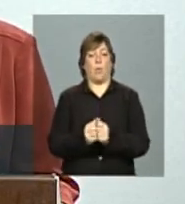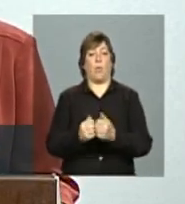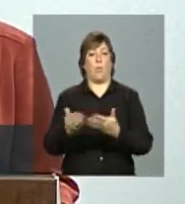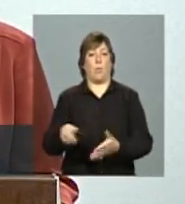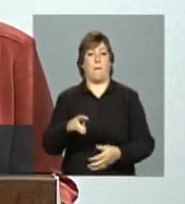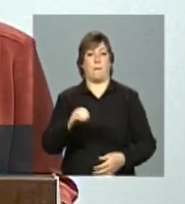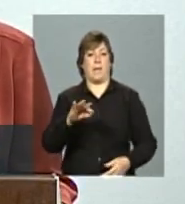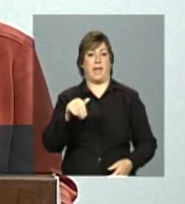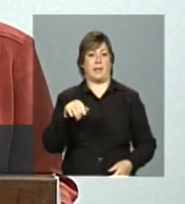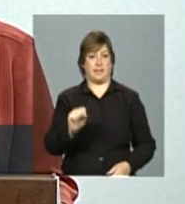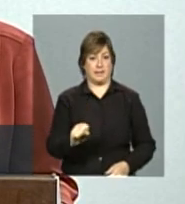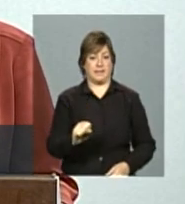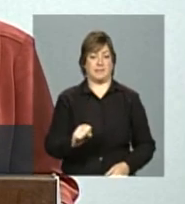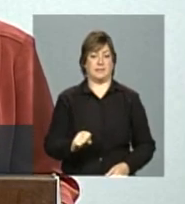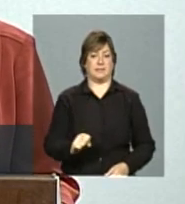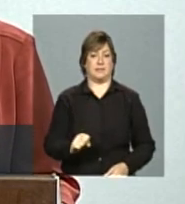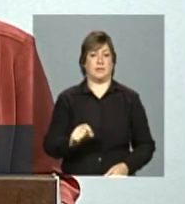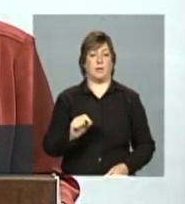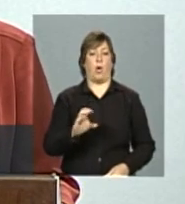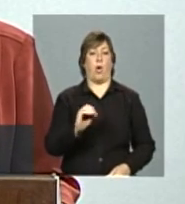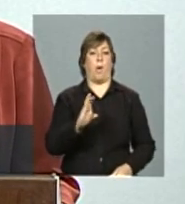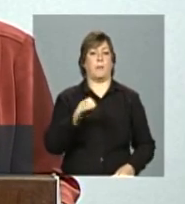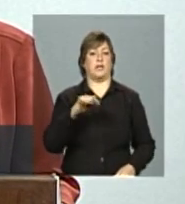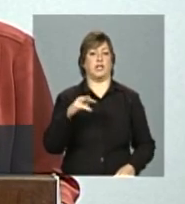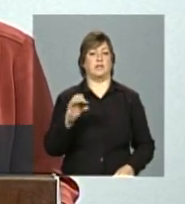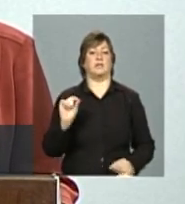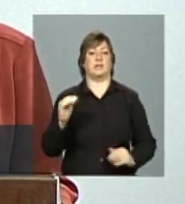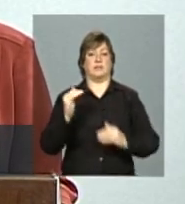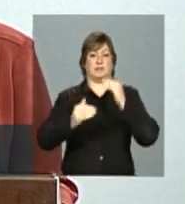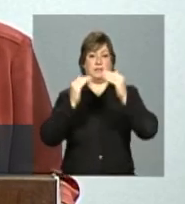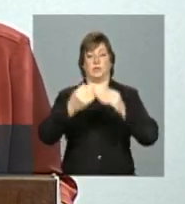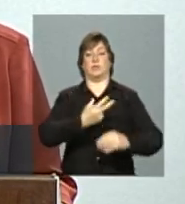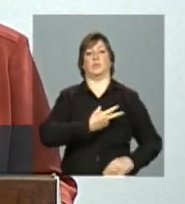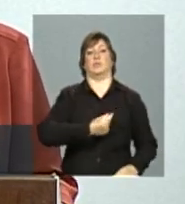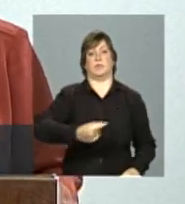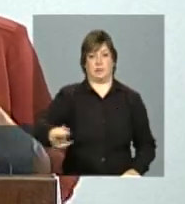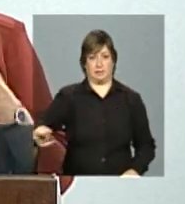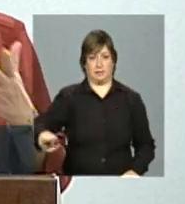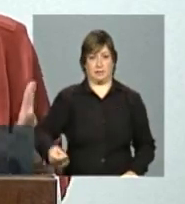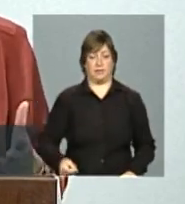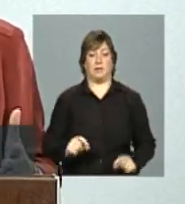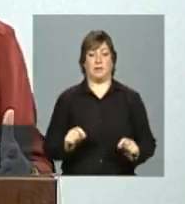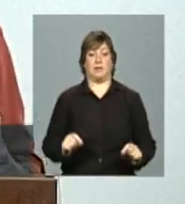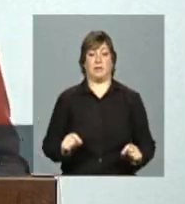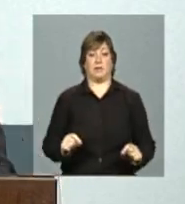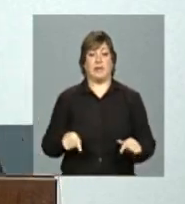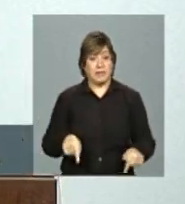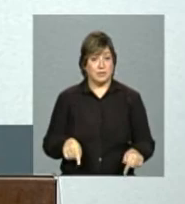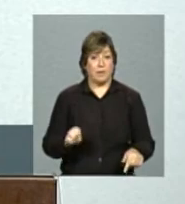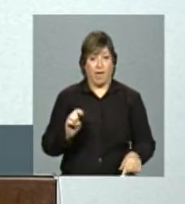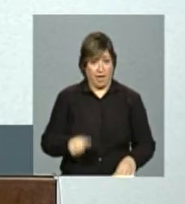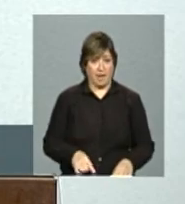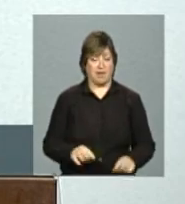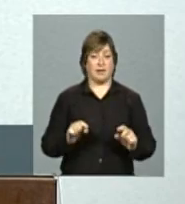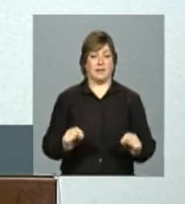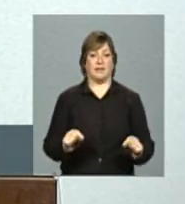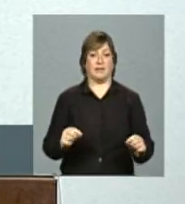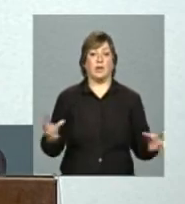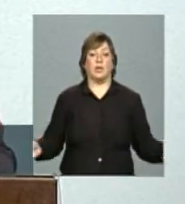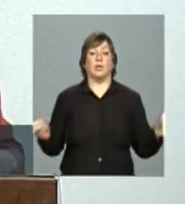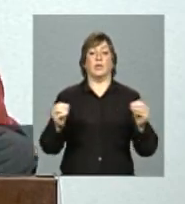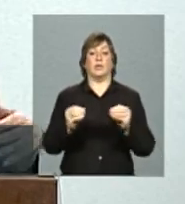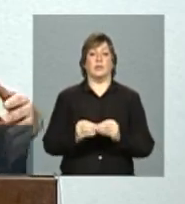da dos objetivos do desenvolvimento sustentável que nada mais é que a